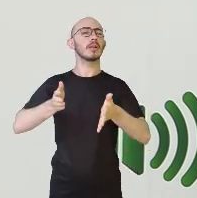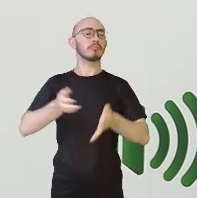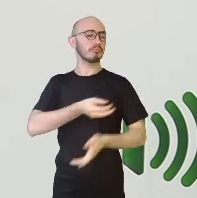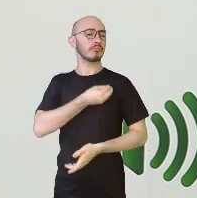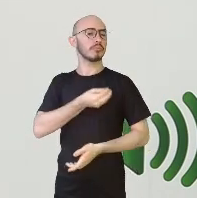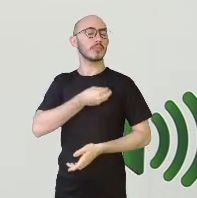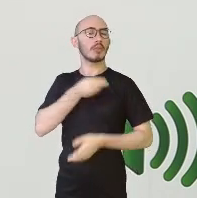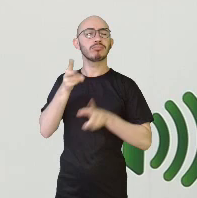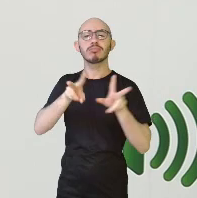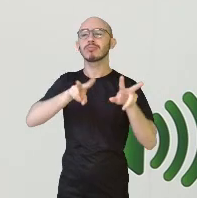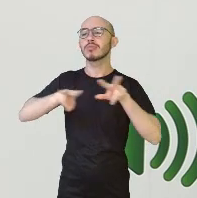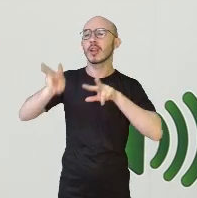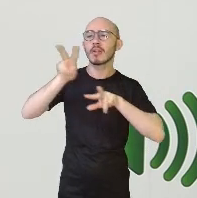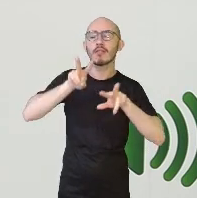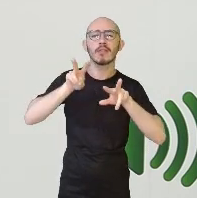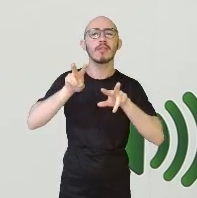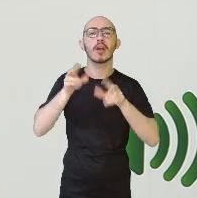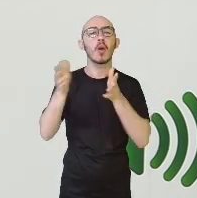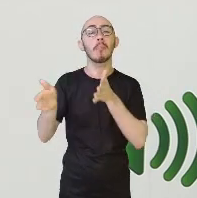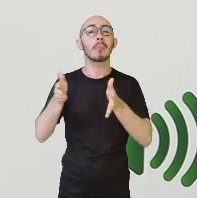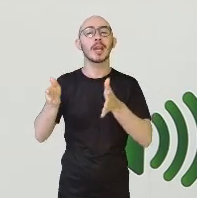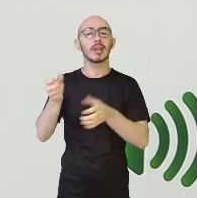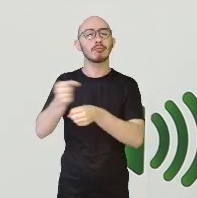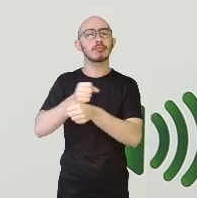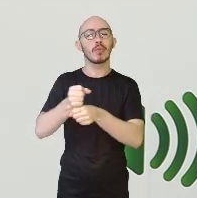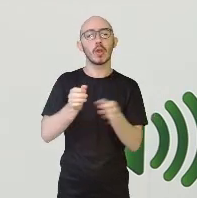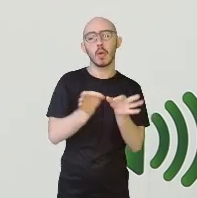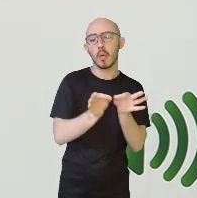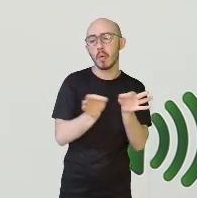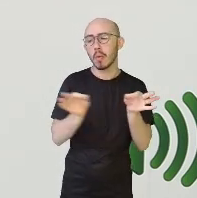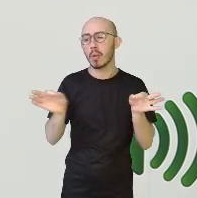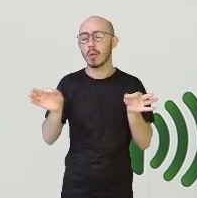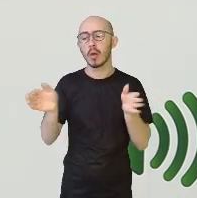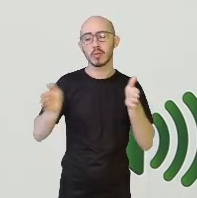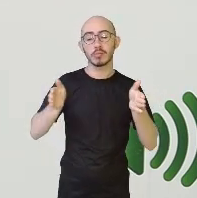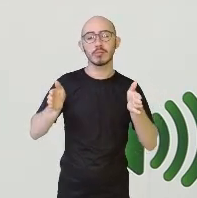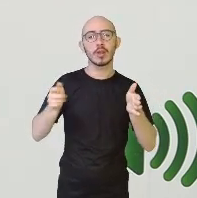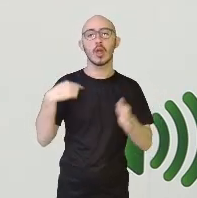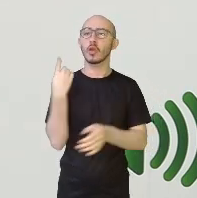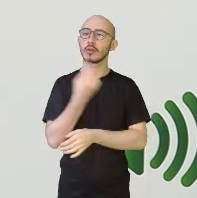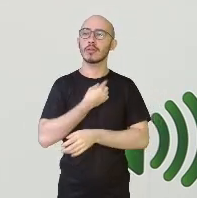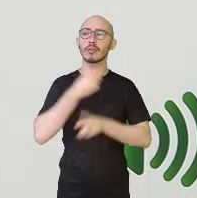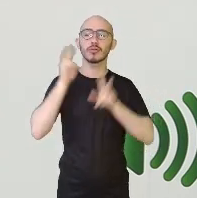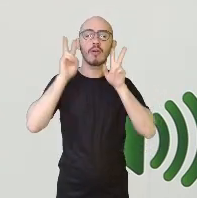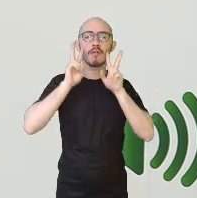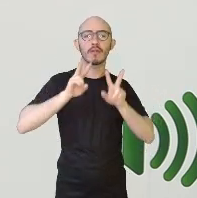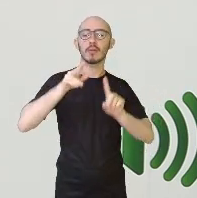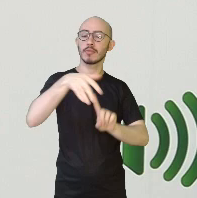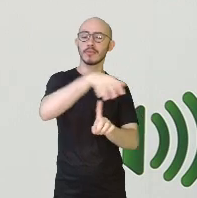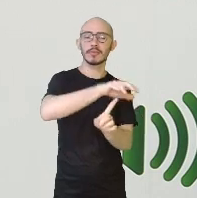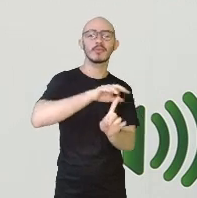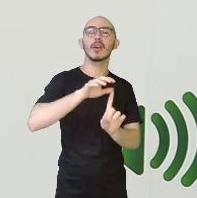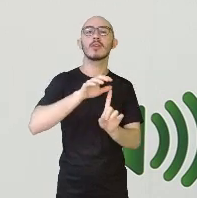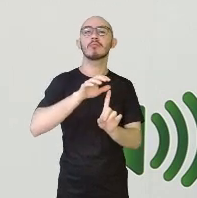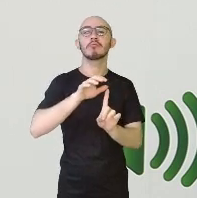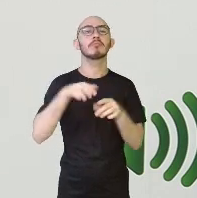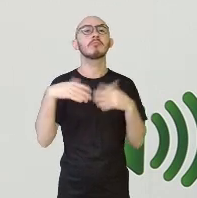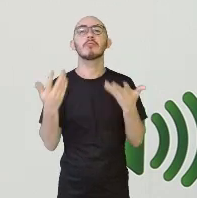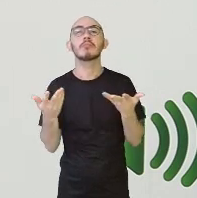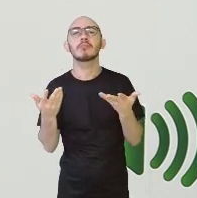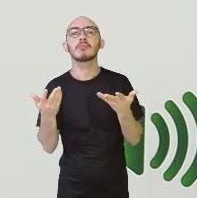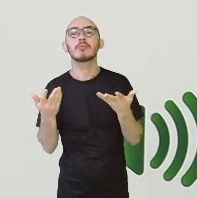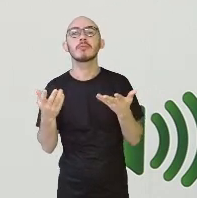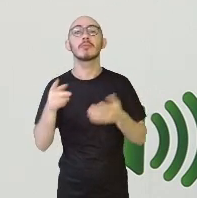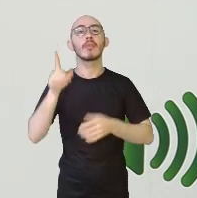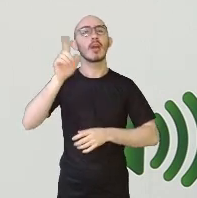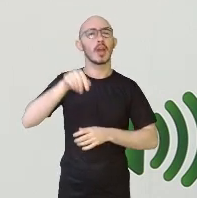presente no nosso dia a dia? Qual é a época do ano em que nós conseguimos ouvir o frevo? Qual a época? É